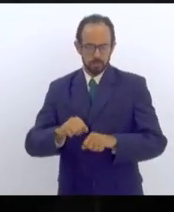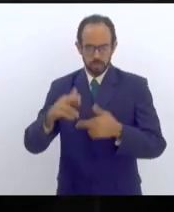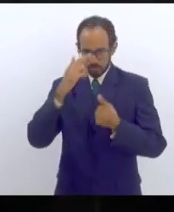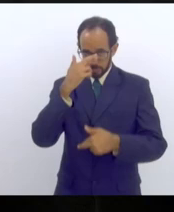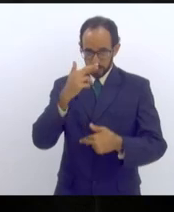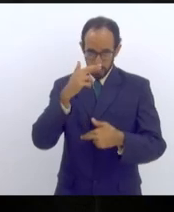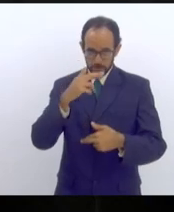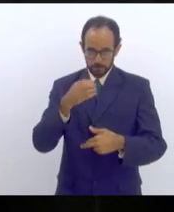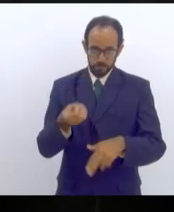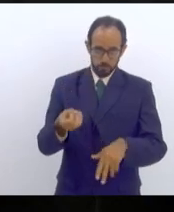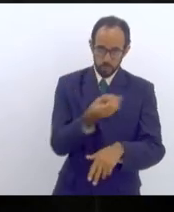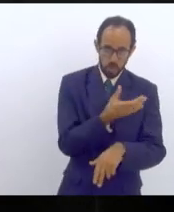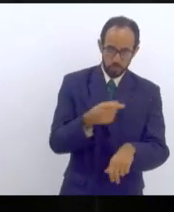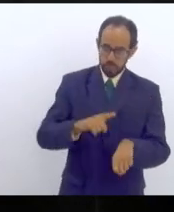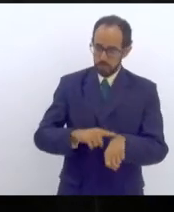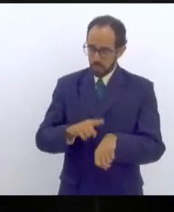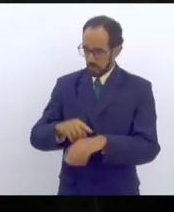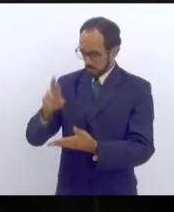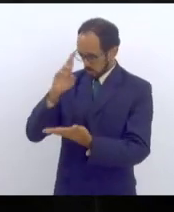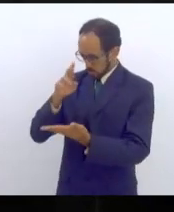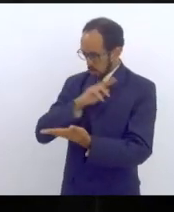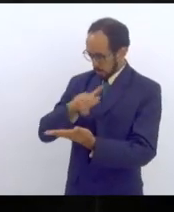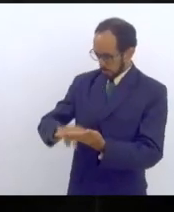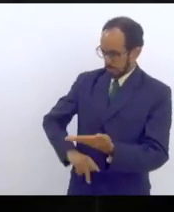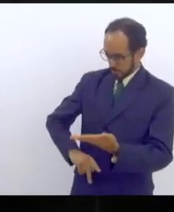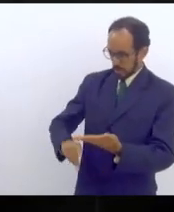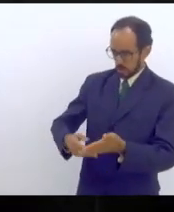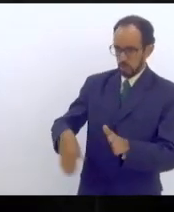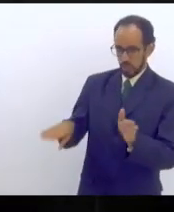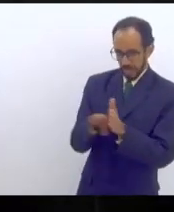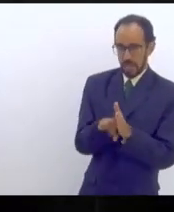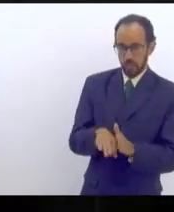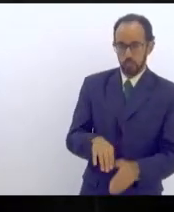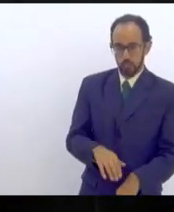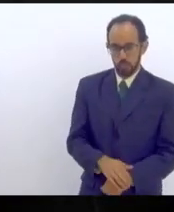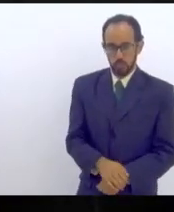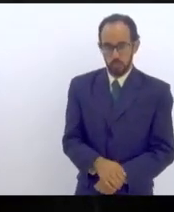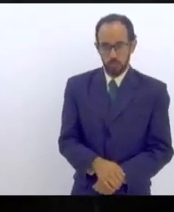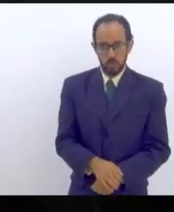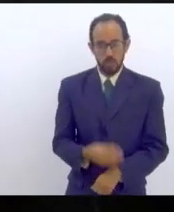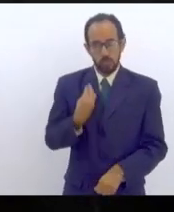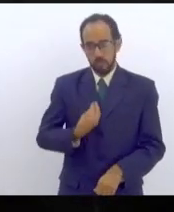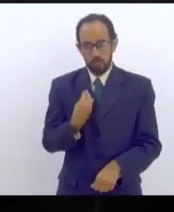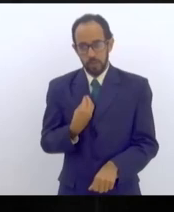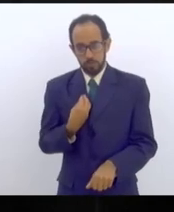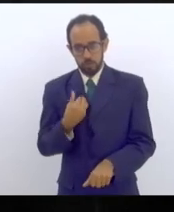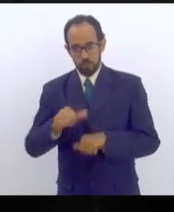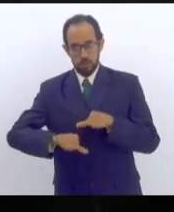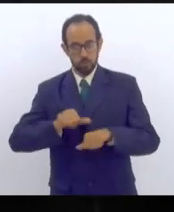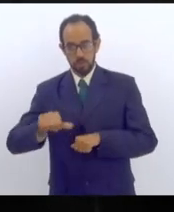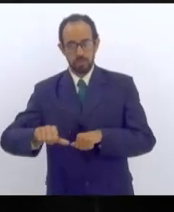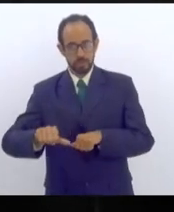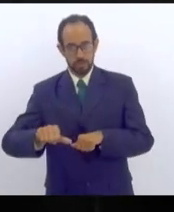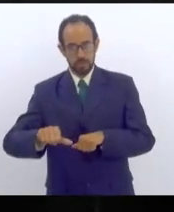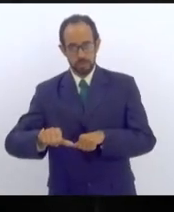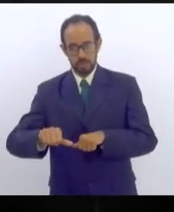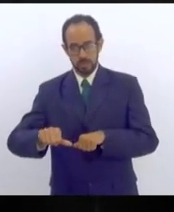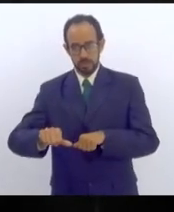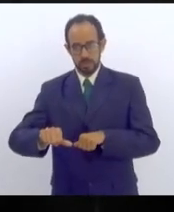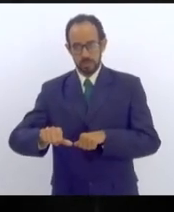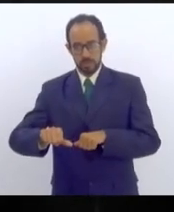Novos tempos, senhora presidente, são chegados. Vivemos uma transição e que, em pese em todas